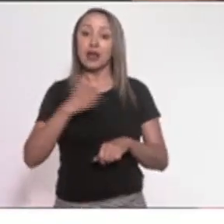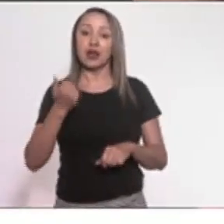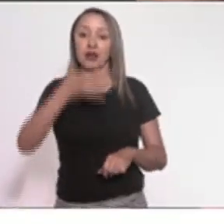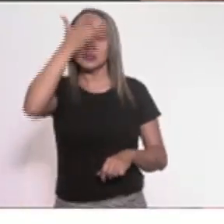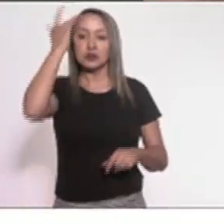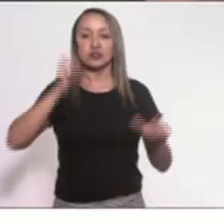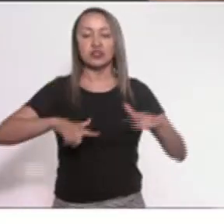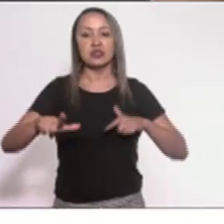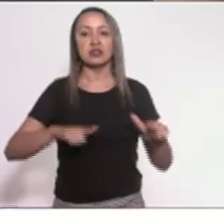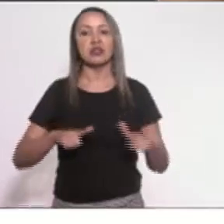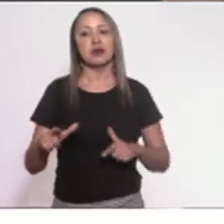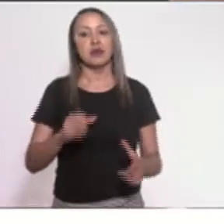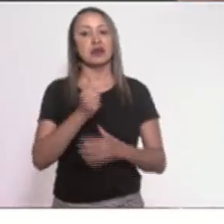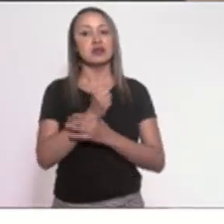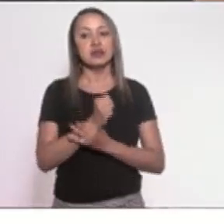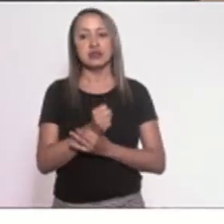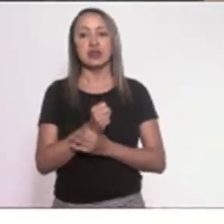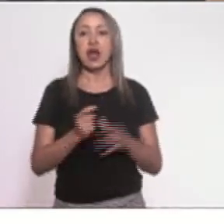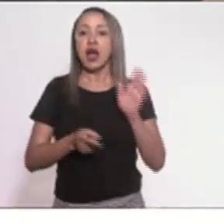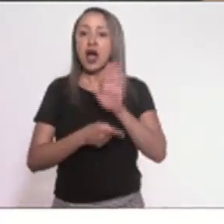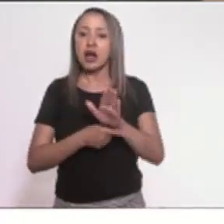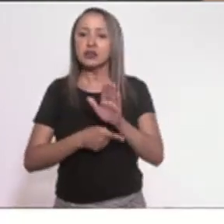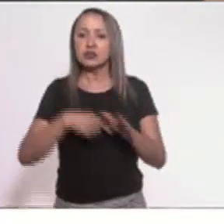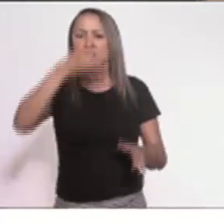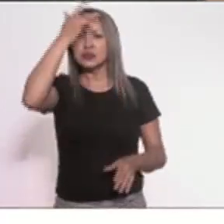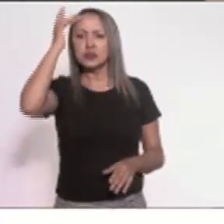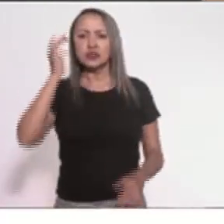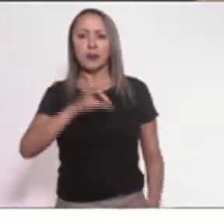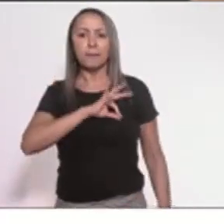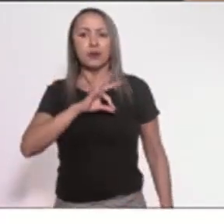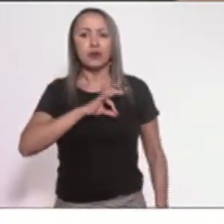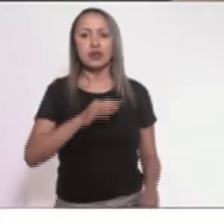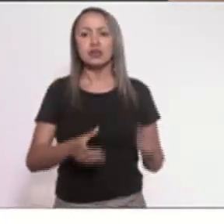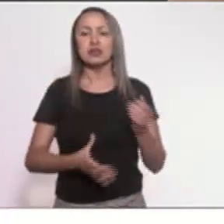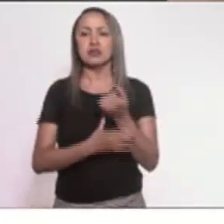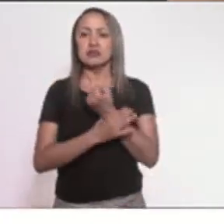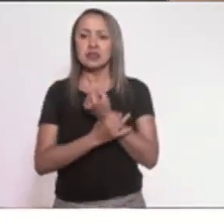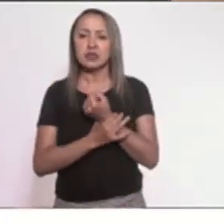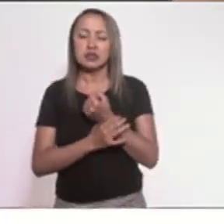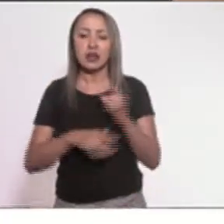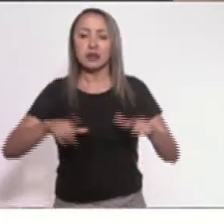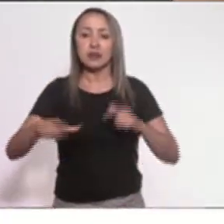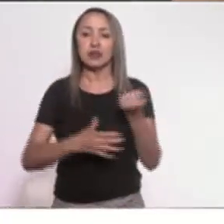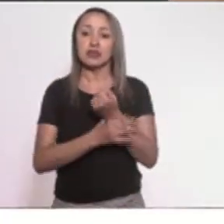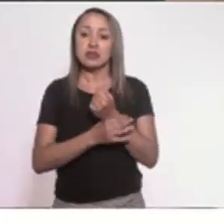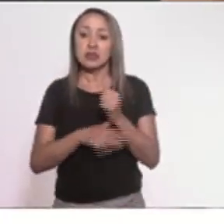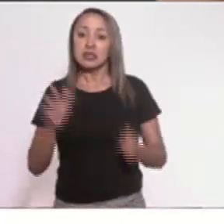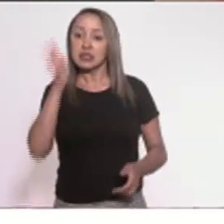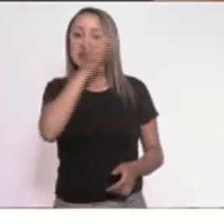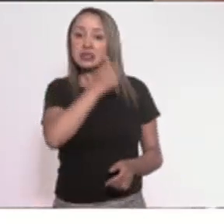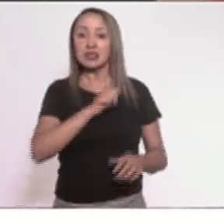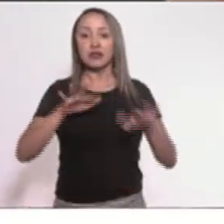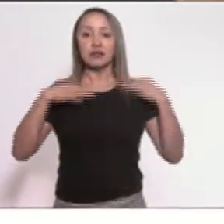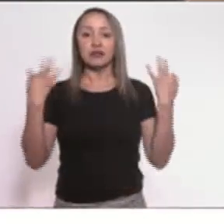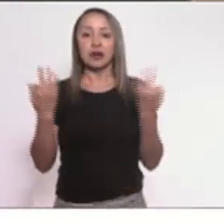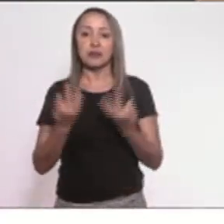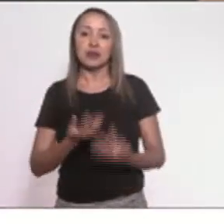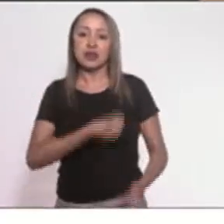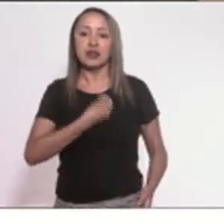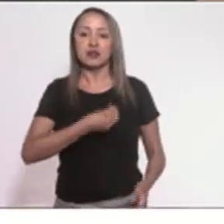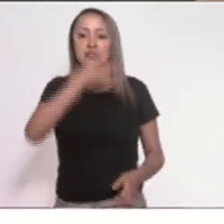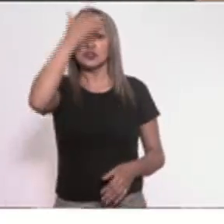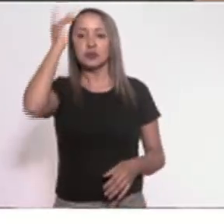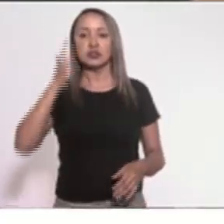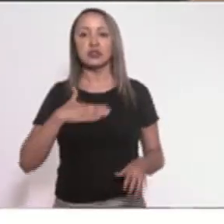me ajudem. Ajudem os servidores que vão para a rua todo dia salvar a vida de nós e dos nossos familiares. Eu acho que essa casa tem como